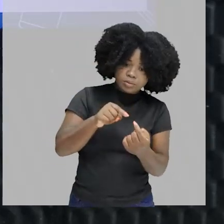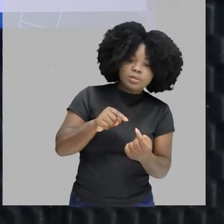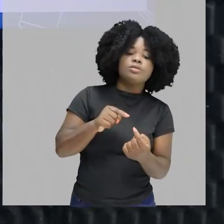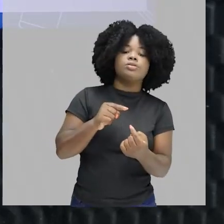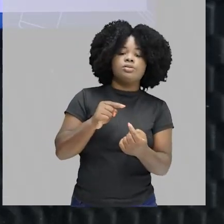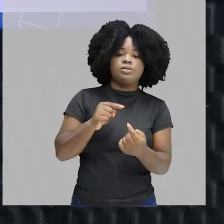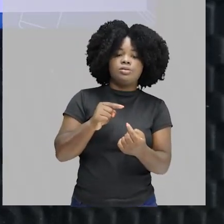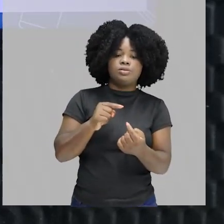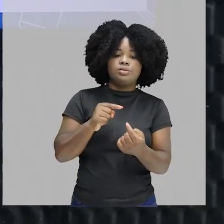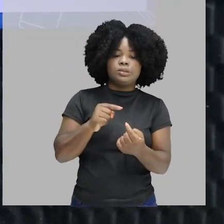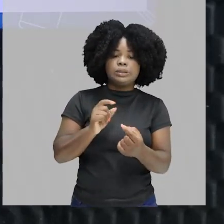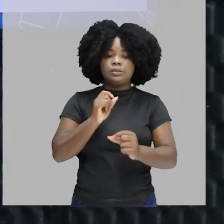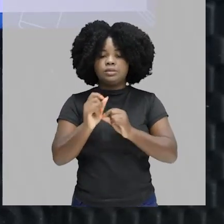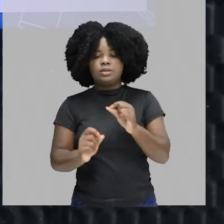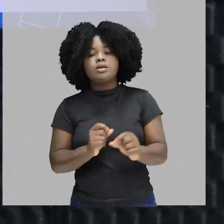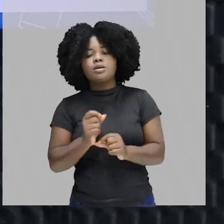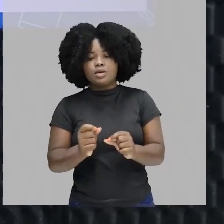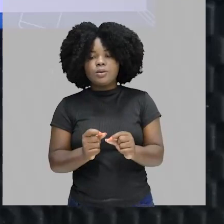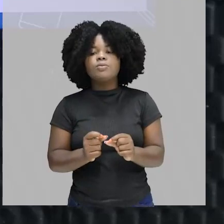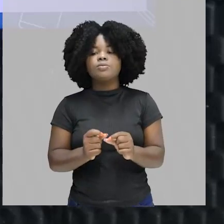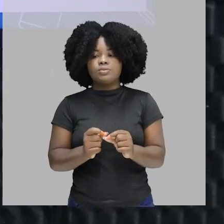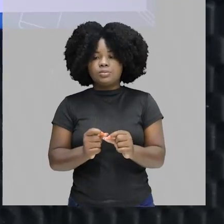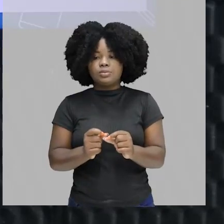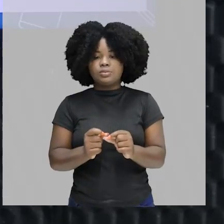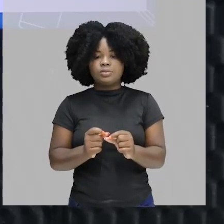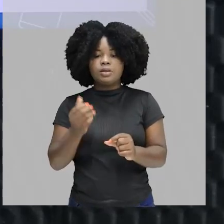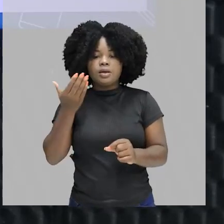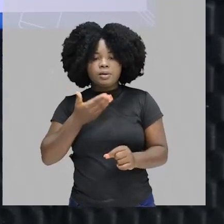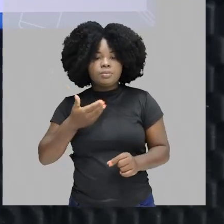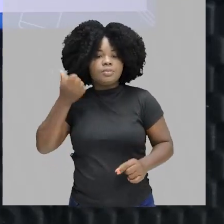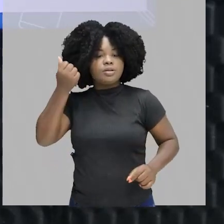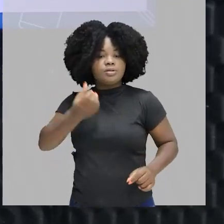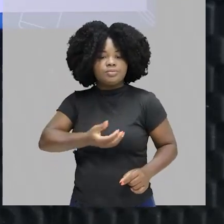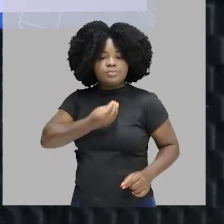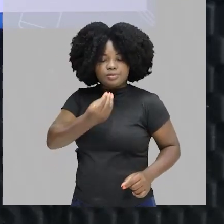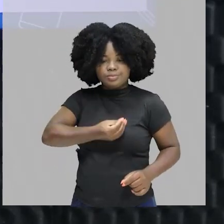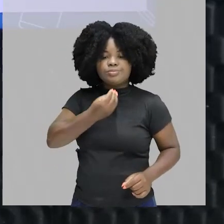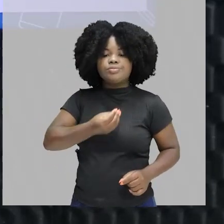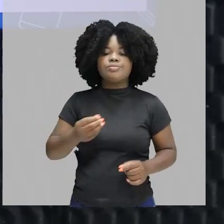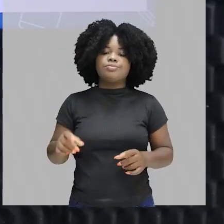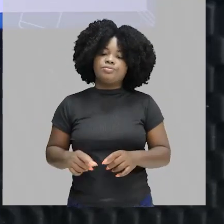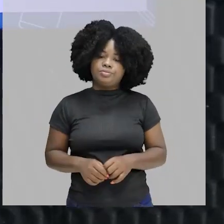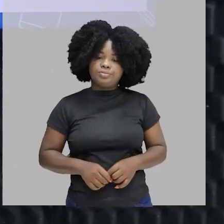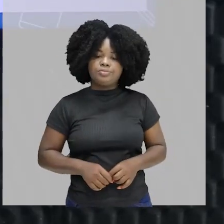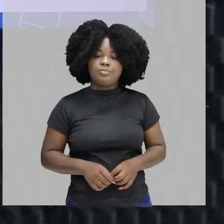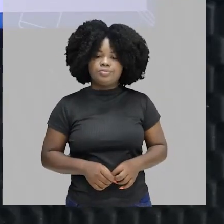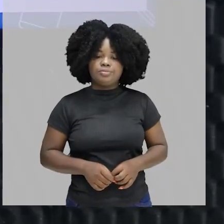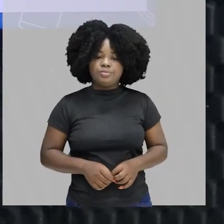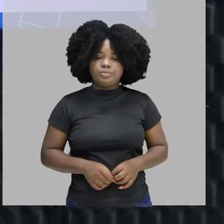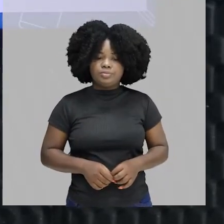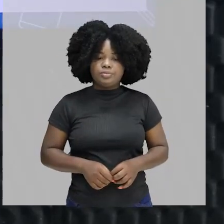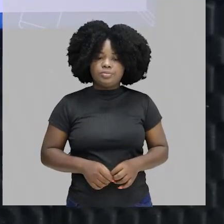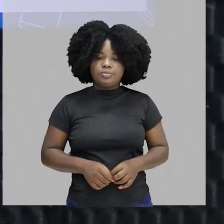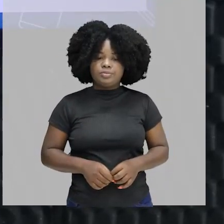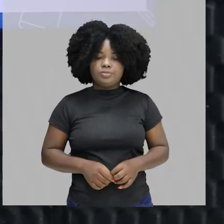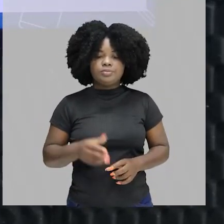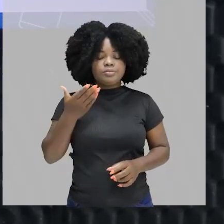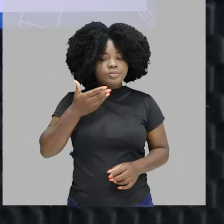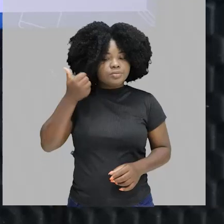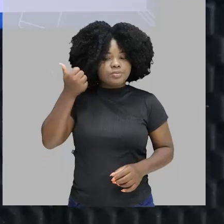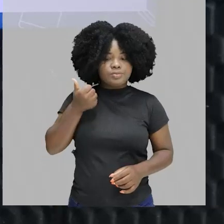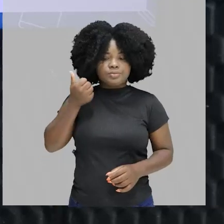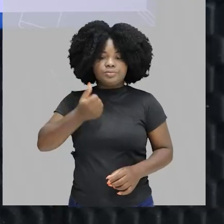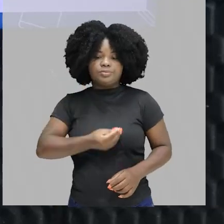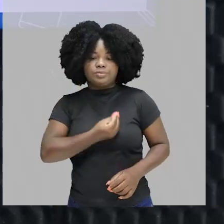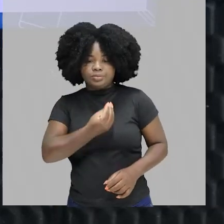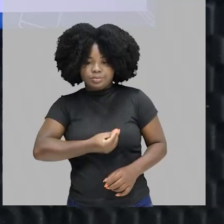uma localidade para outra estão em busca de melhor condição de vida, de melhor qualidade de vida. E essa melhor qualidade de vida,